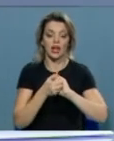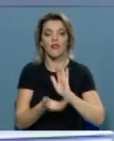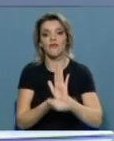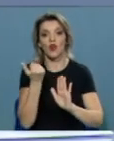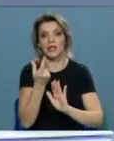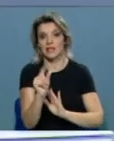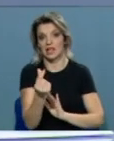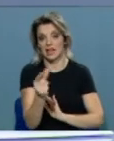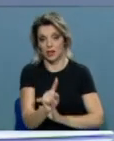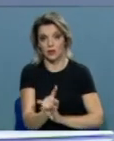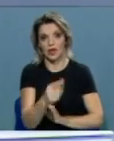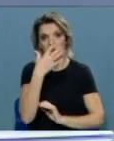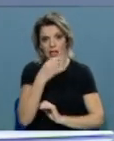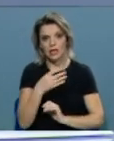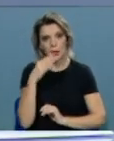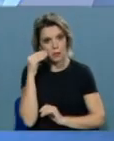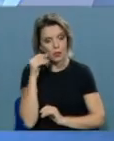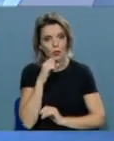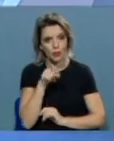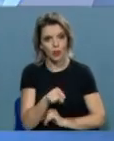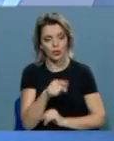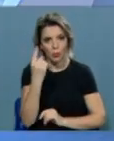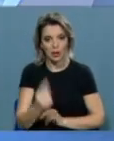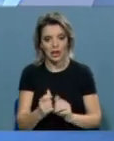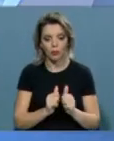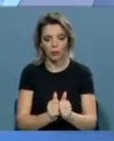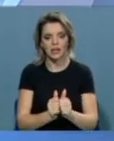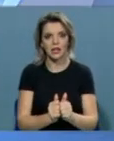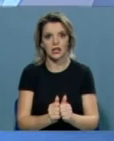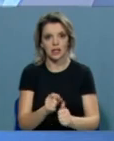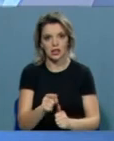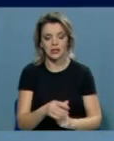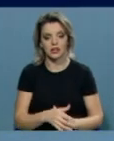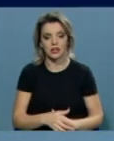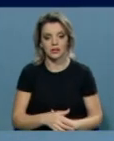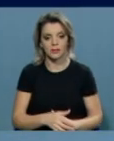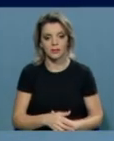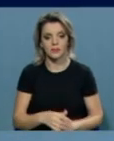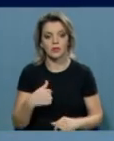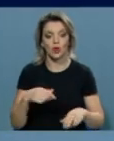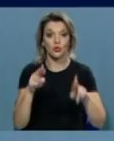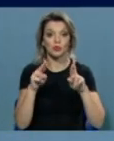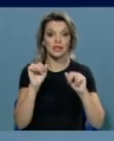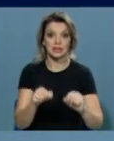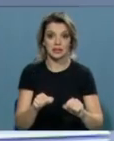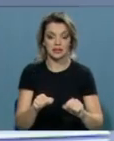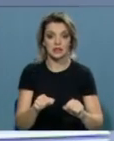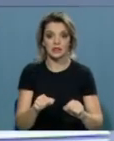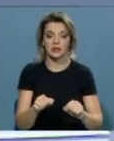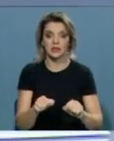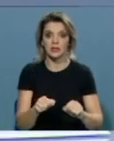tirar dinheiro porque acredita que os bancos de serão quase obrigados a acompanhar essa essa tendência e o espero que sim